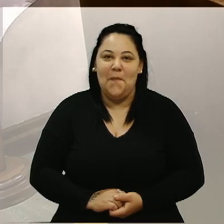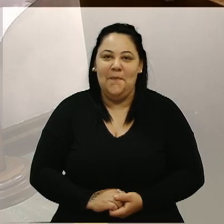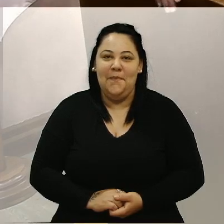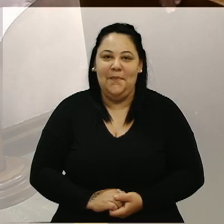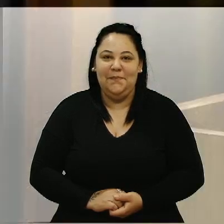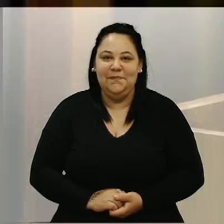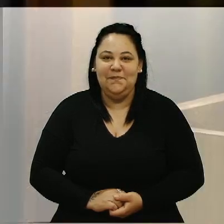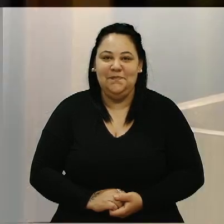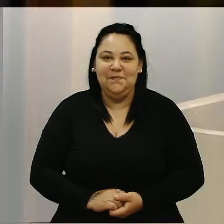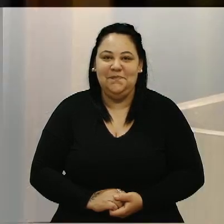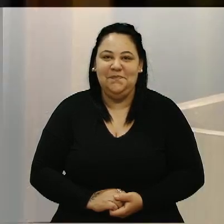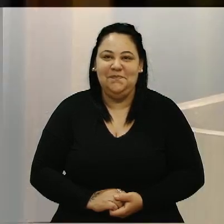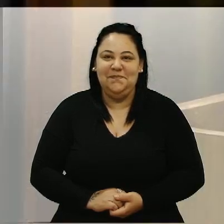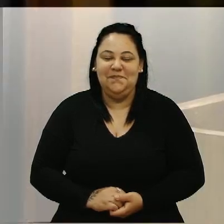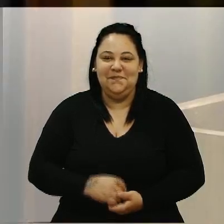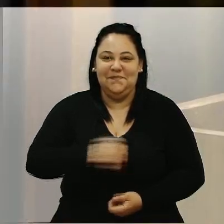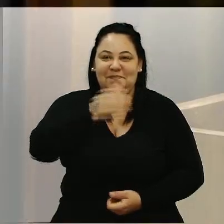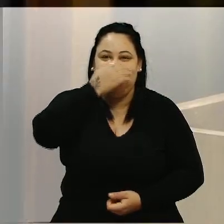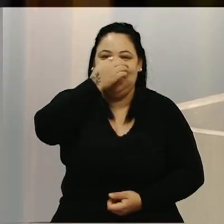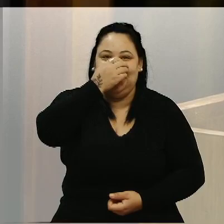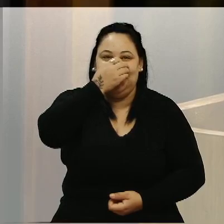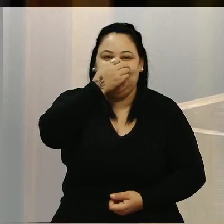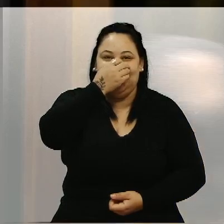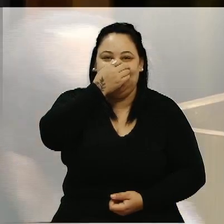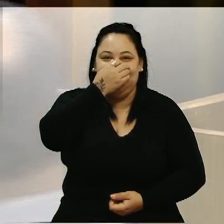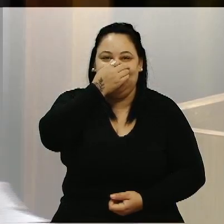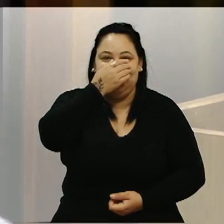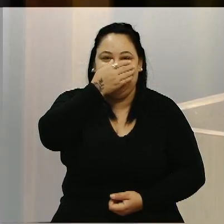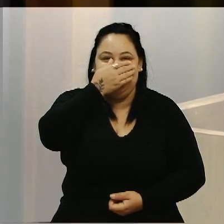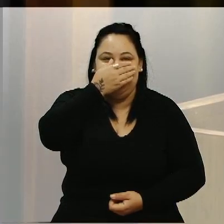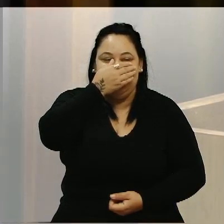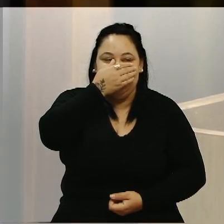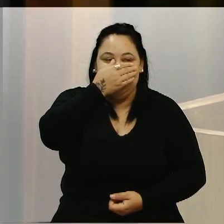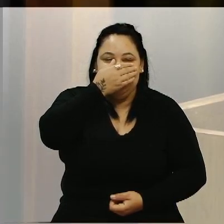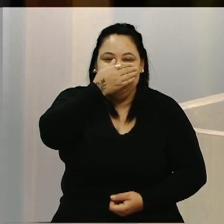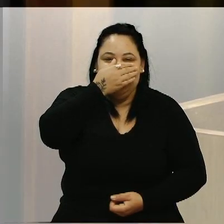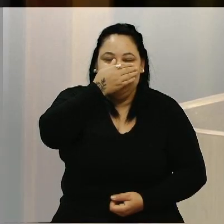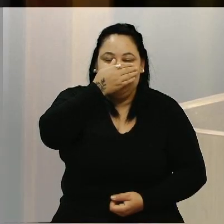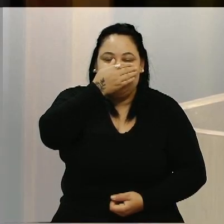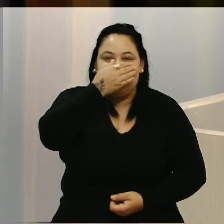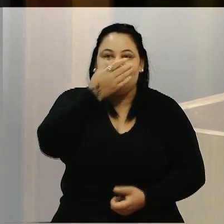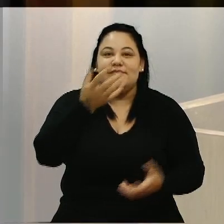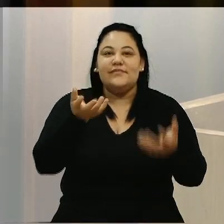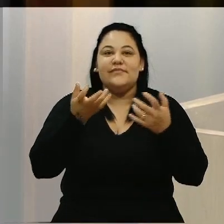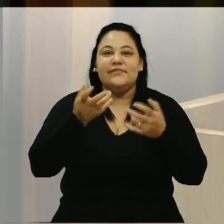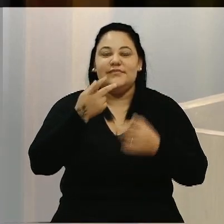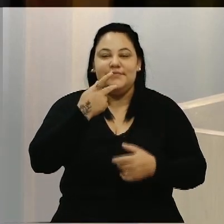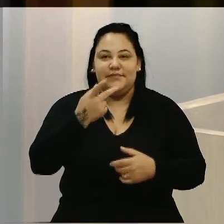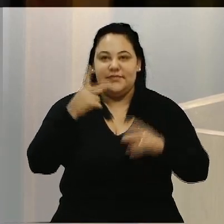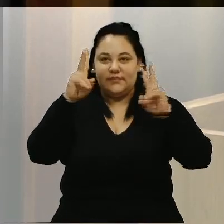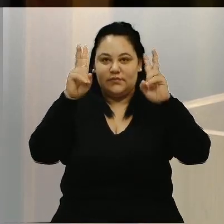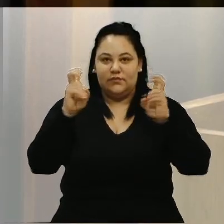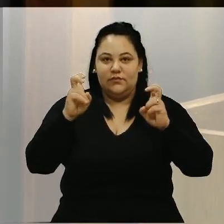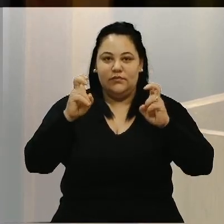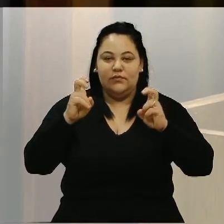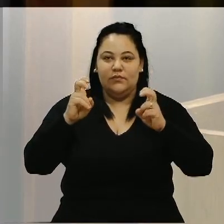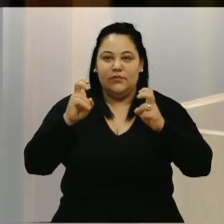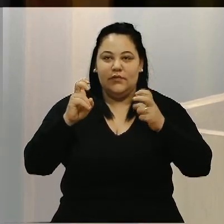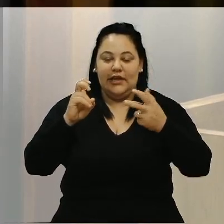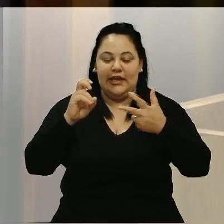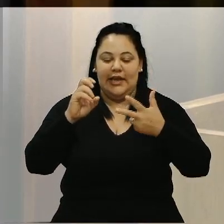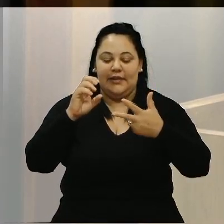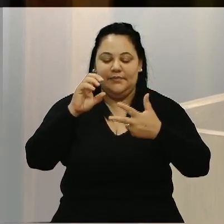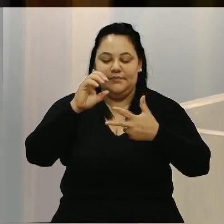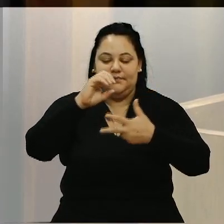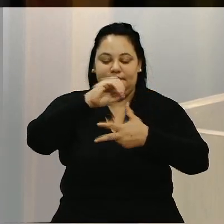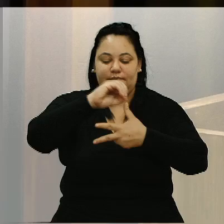Então, eu gostaria de falar sobre o processo do Enem, que nós tivemos esse